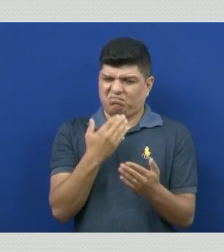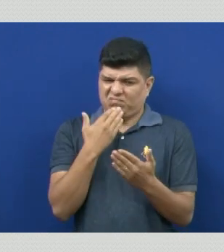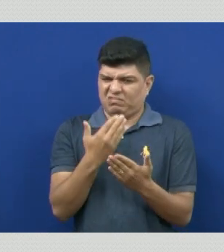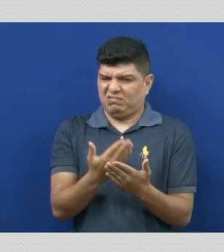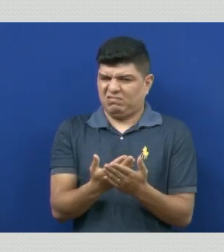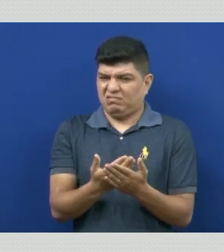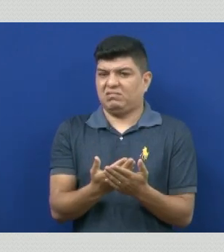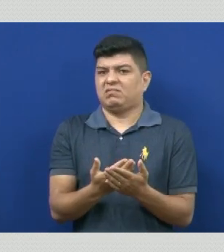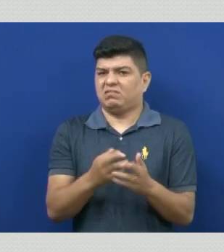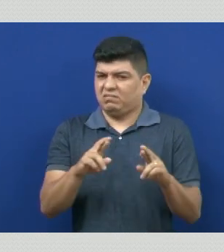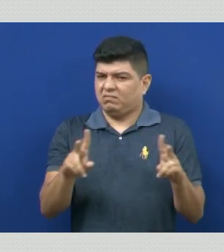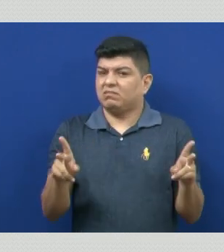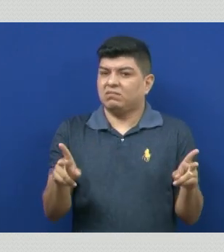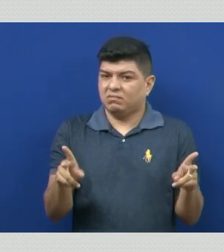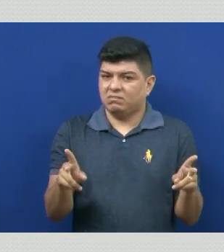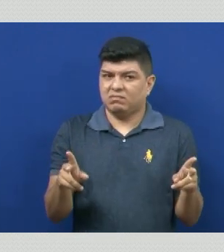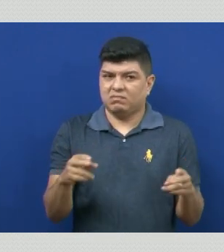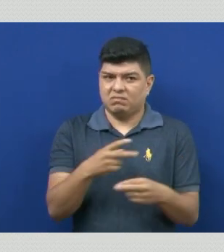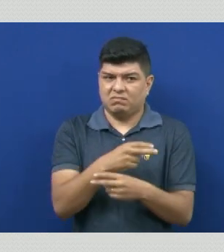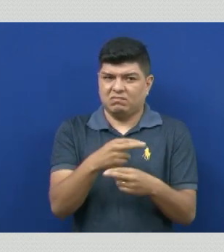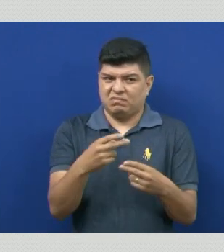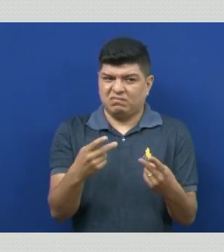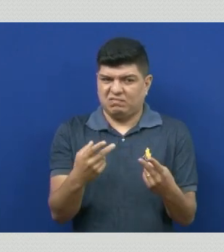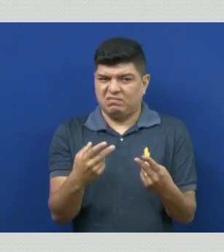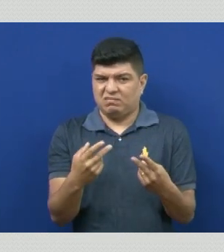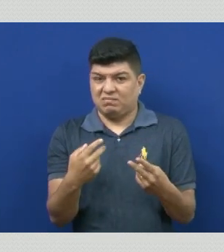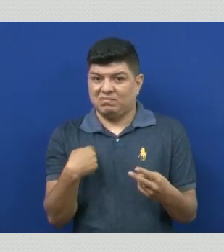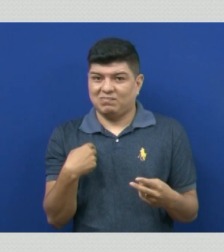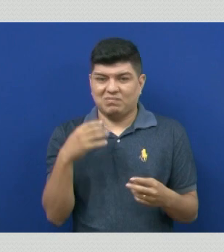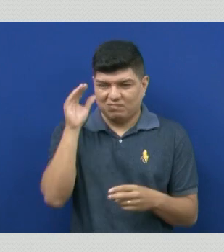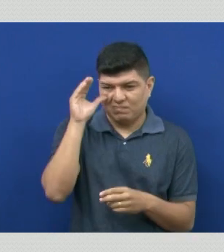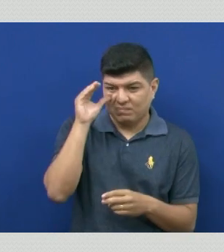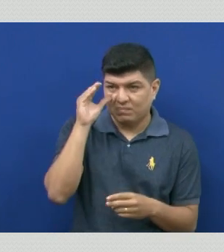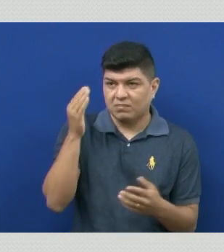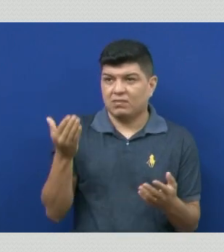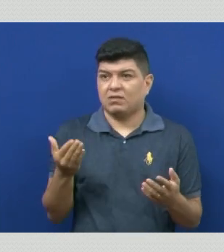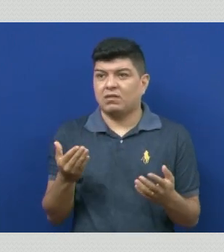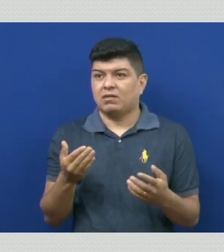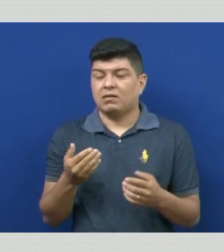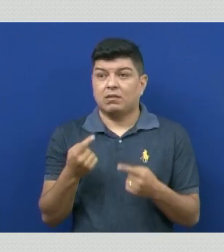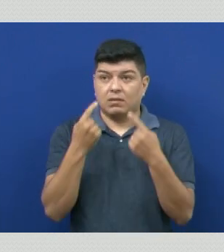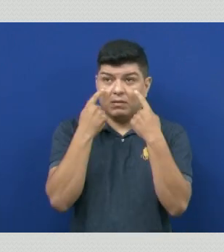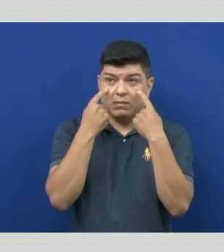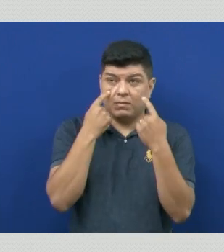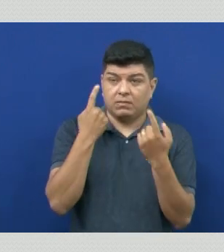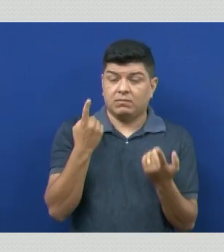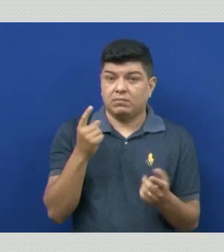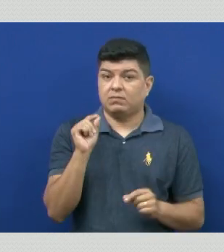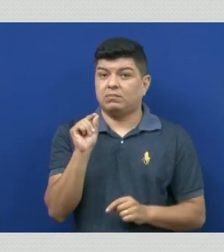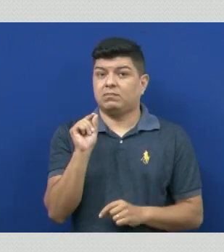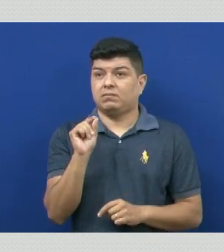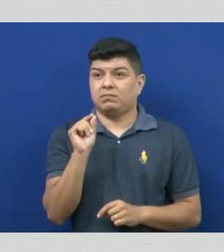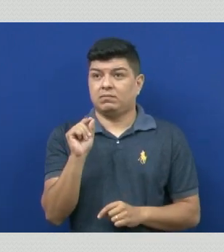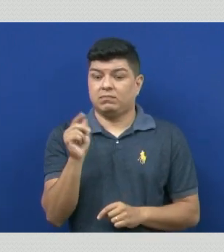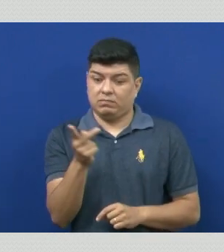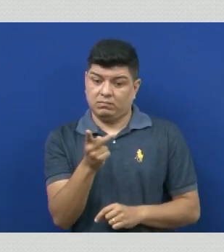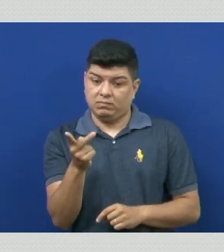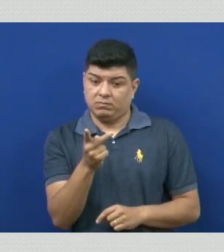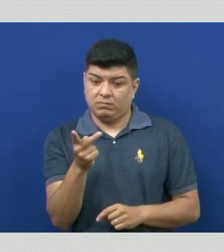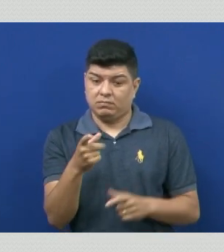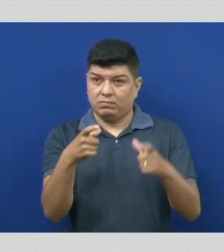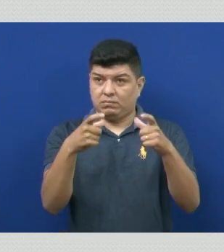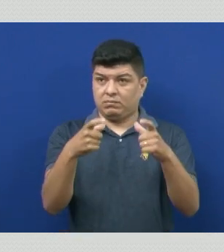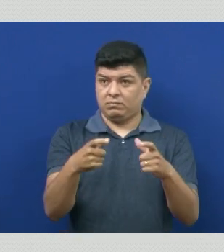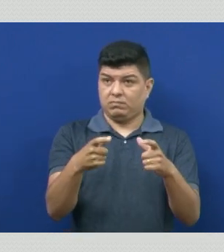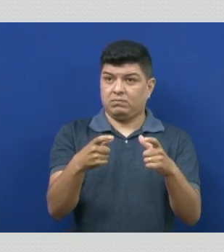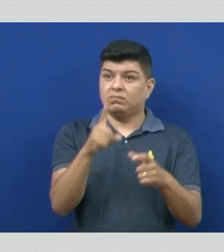esquisito e que tem tantas coisas estranhas ali, estou morrendo de curiosidade. Observem que tem 2 espaços aí